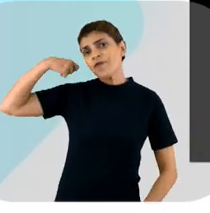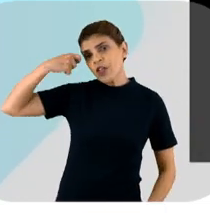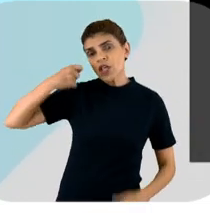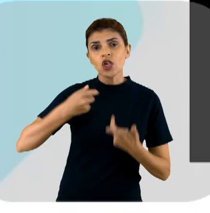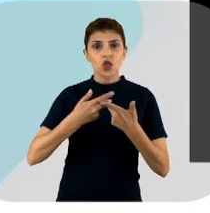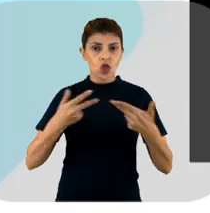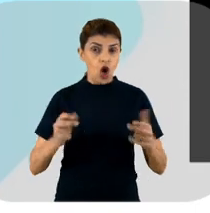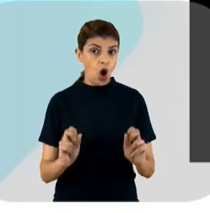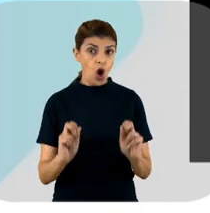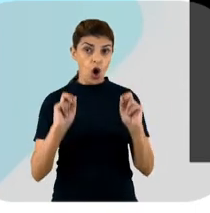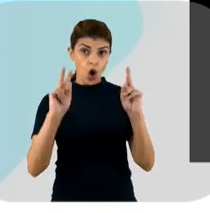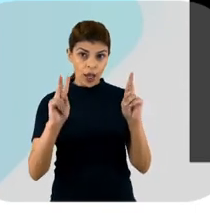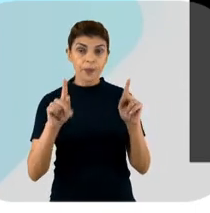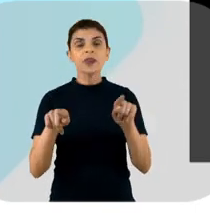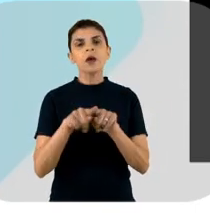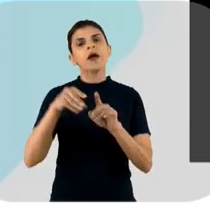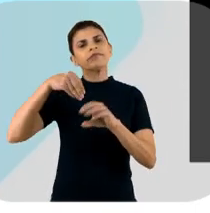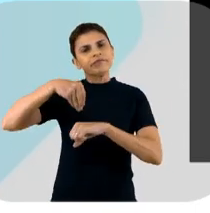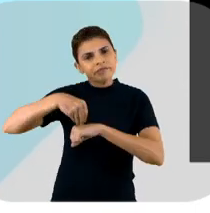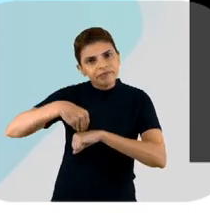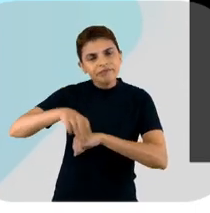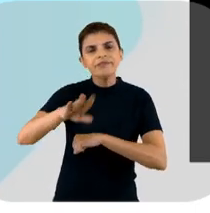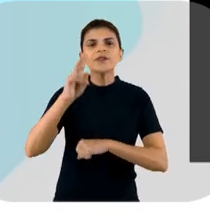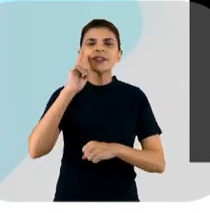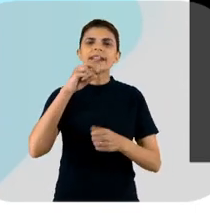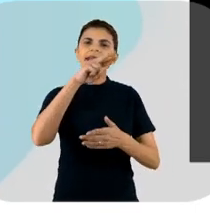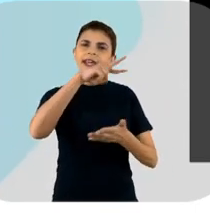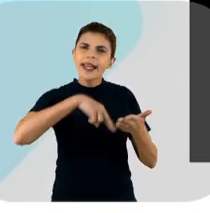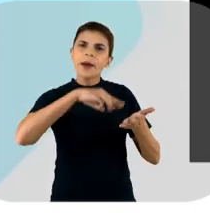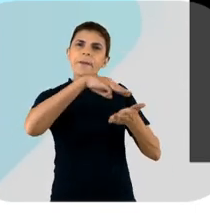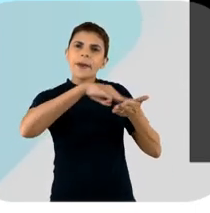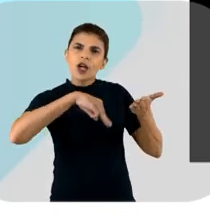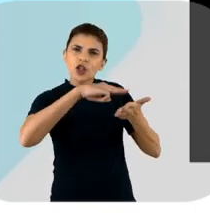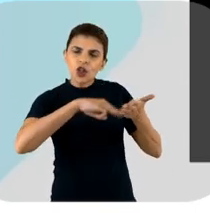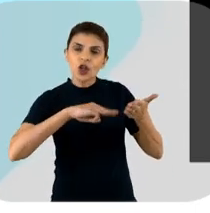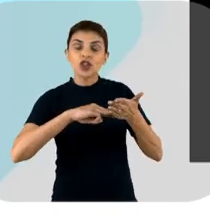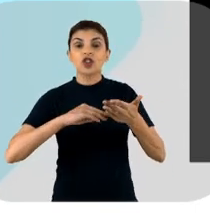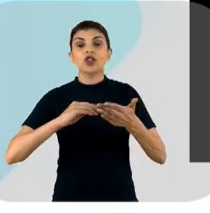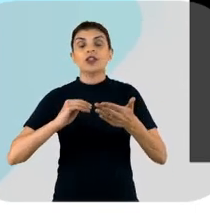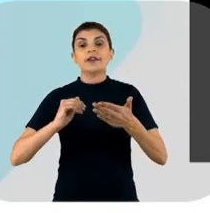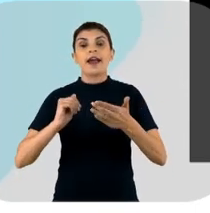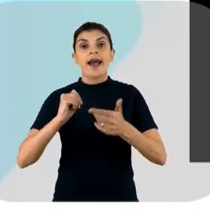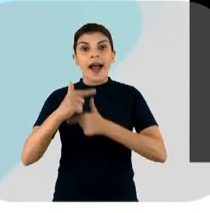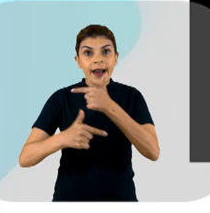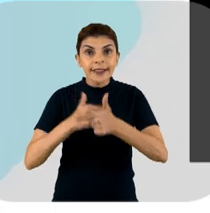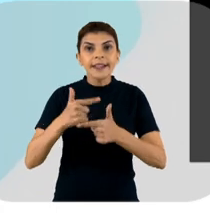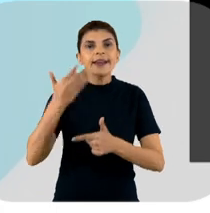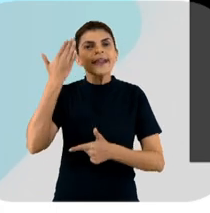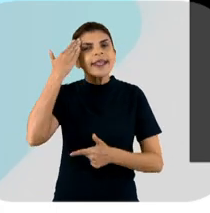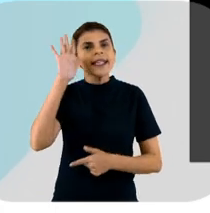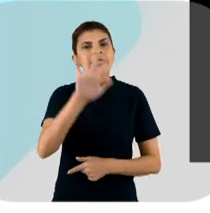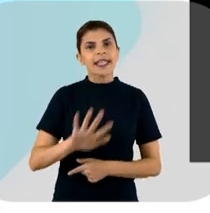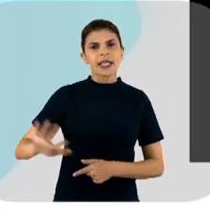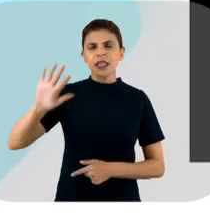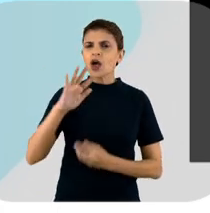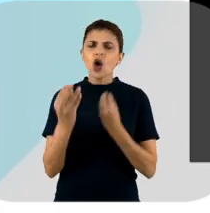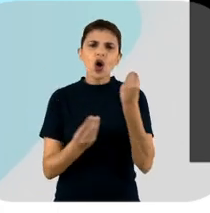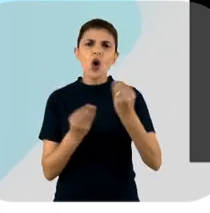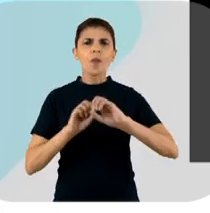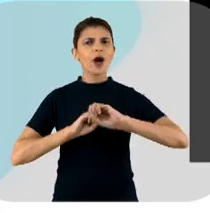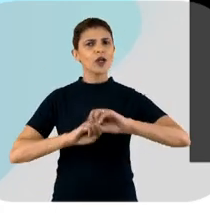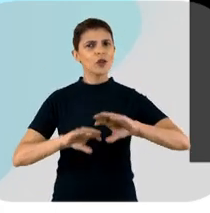ok. Eu também recomendo esse livro Metodologias Ativas para quem quer entender um pouco